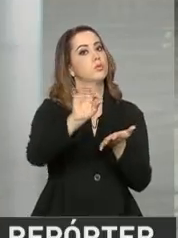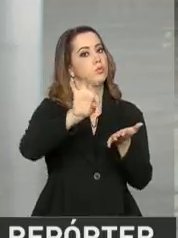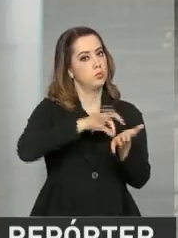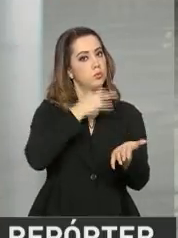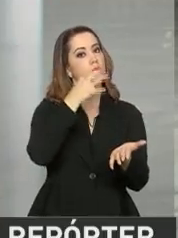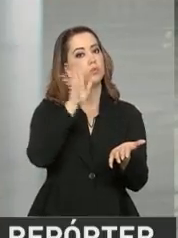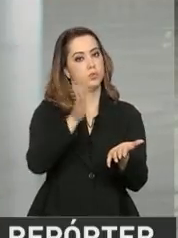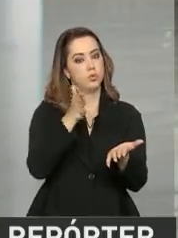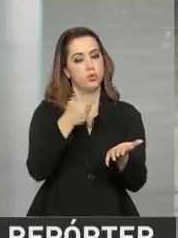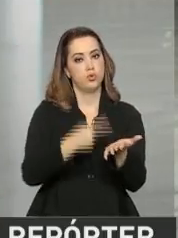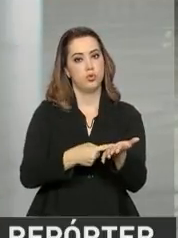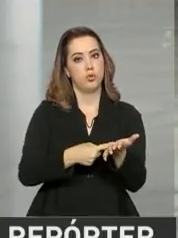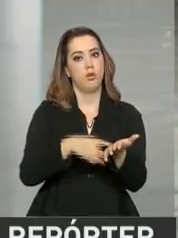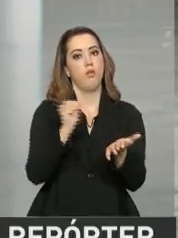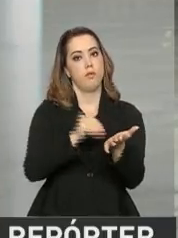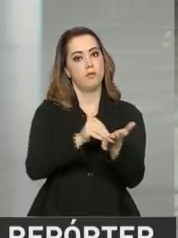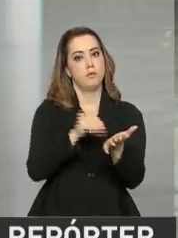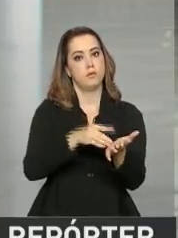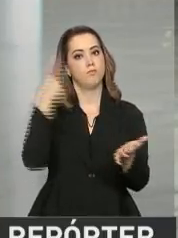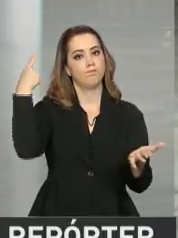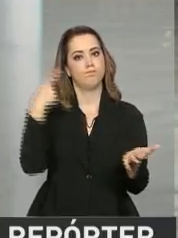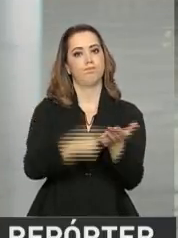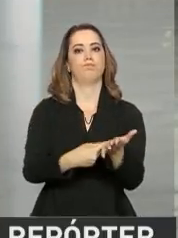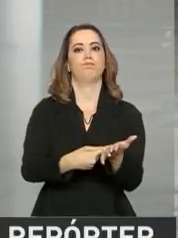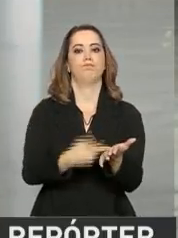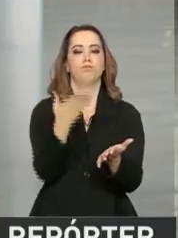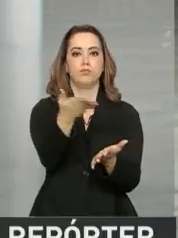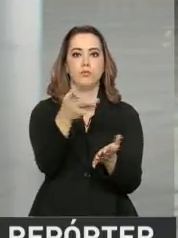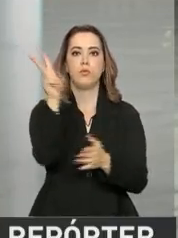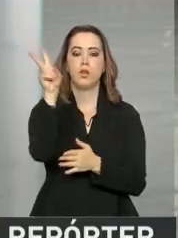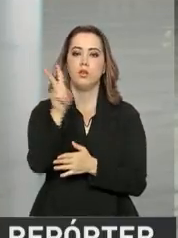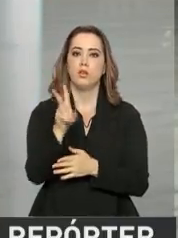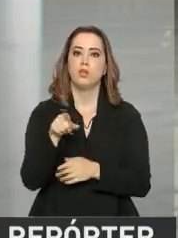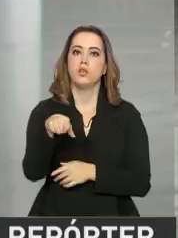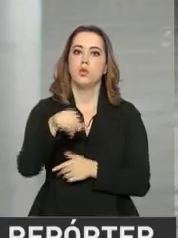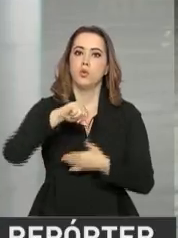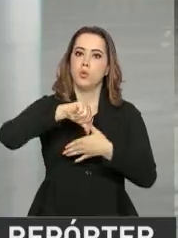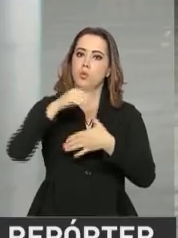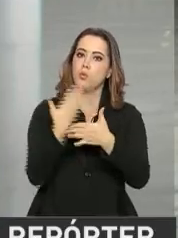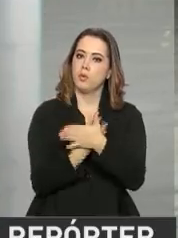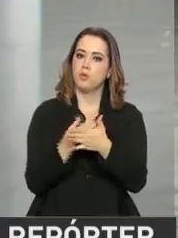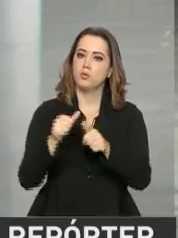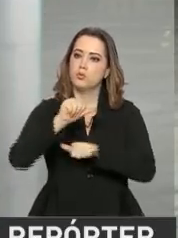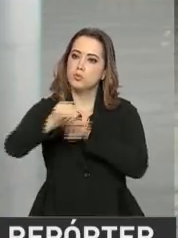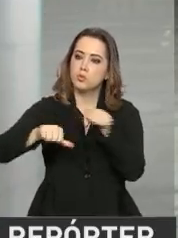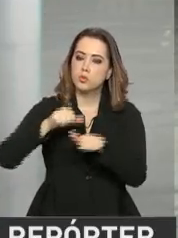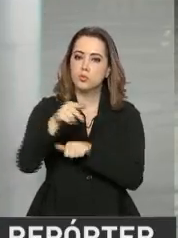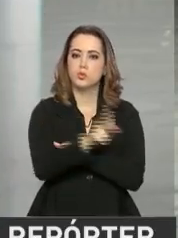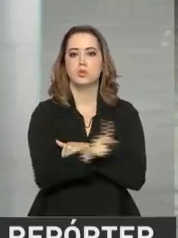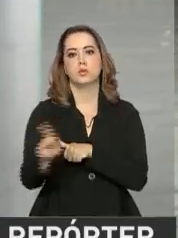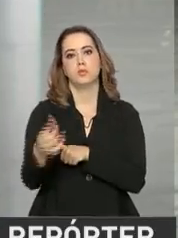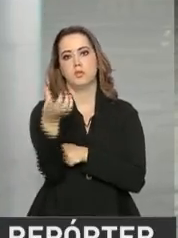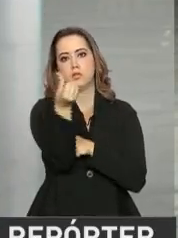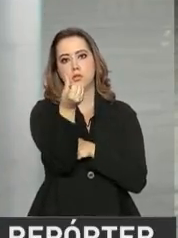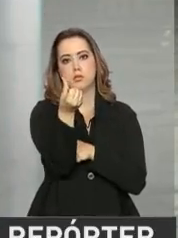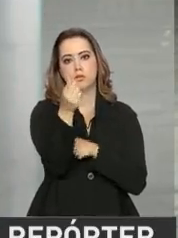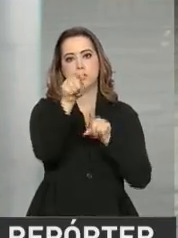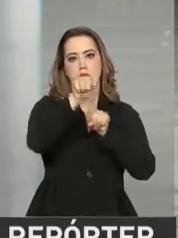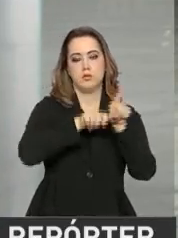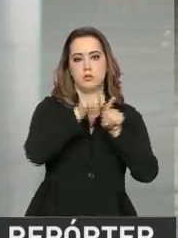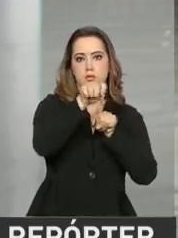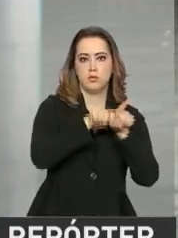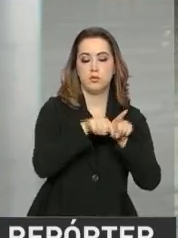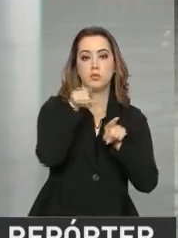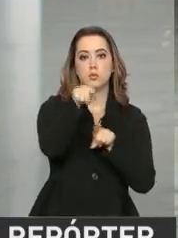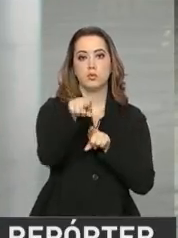Mercosul a presidência do Mercosul é rotativa e muda cada se meses pelas regras do bloco pela ordem